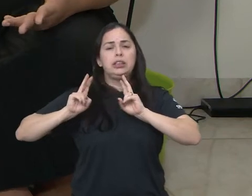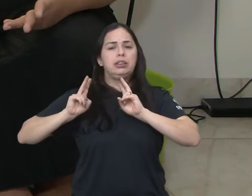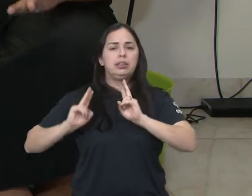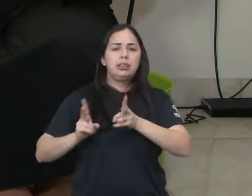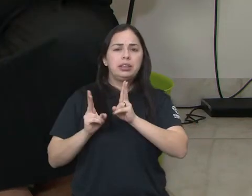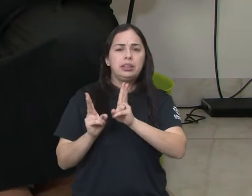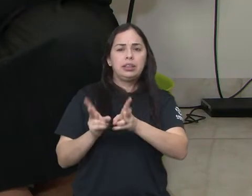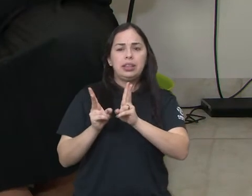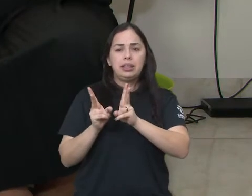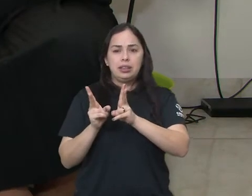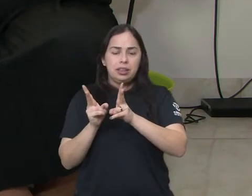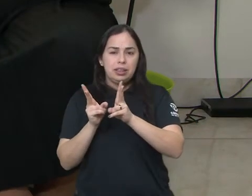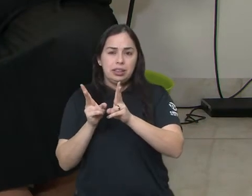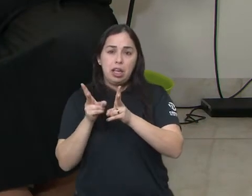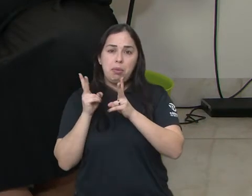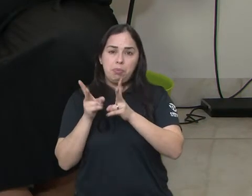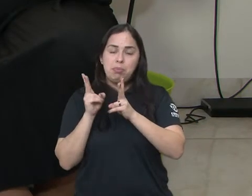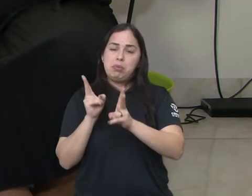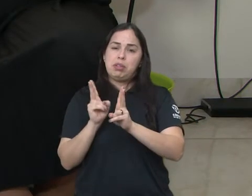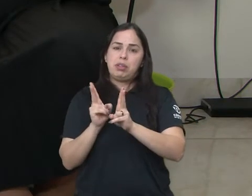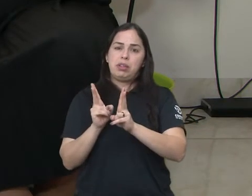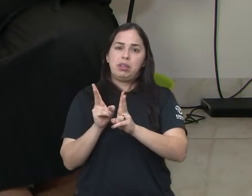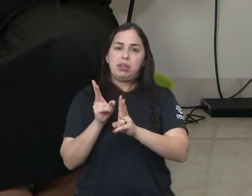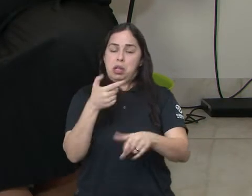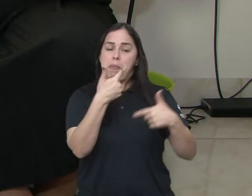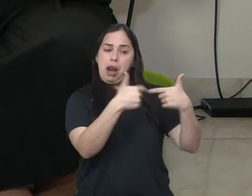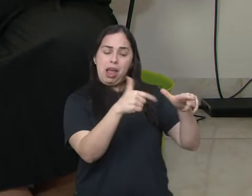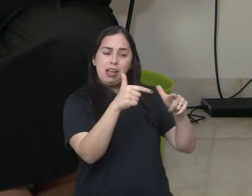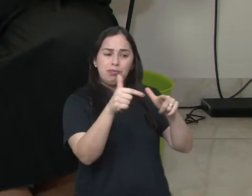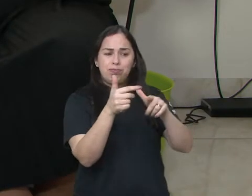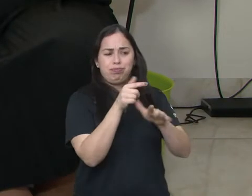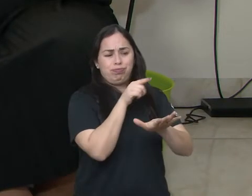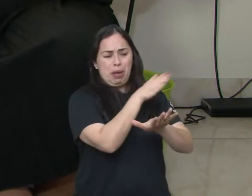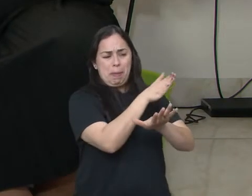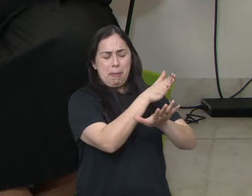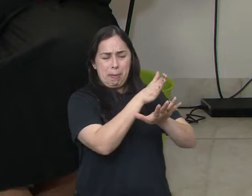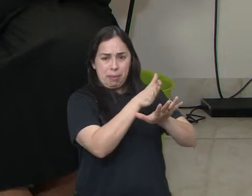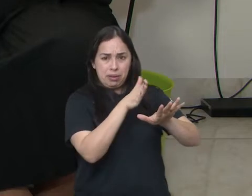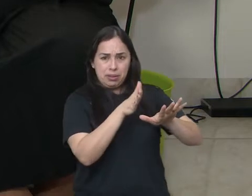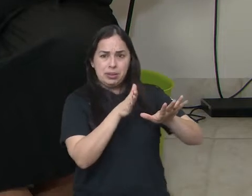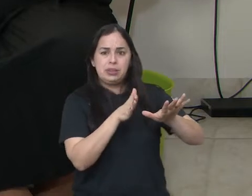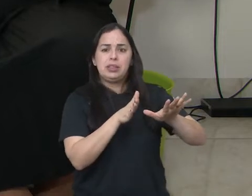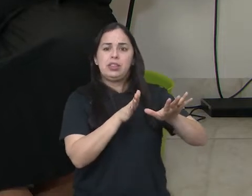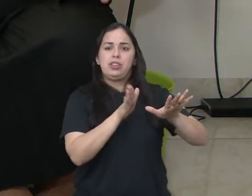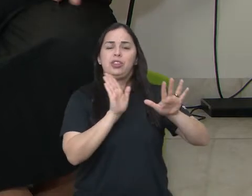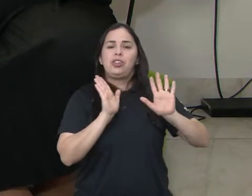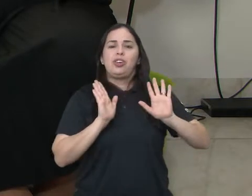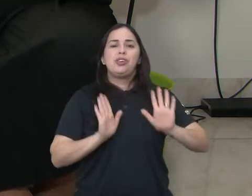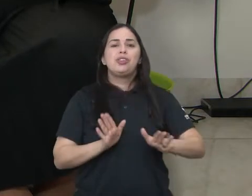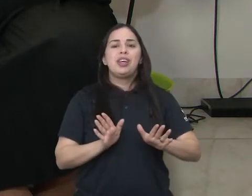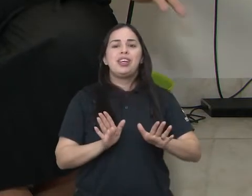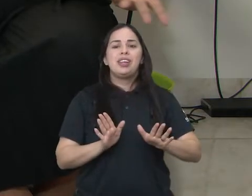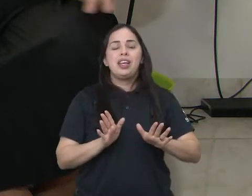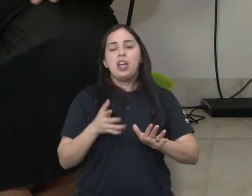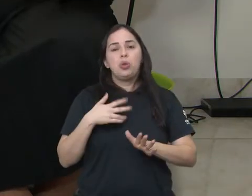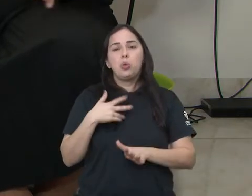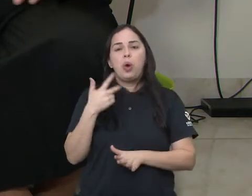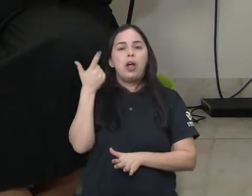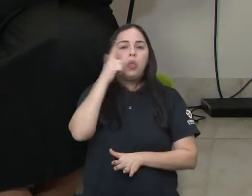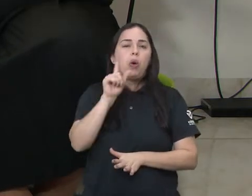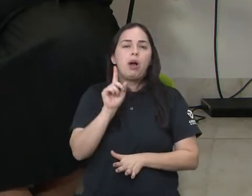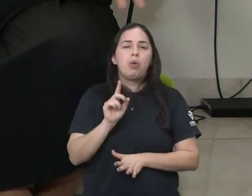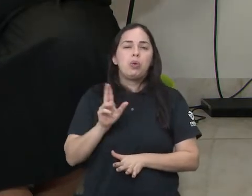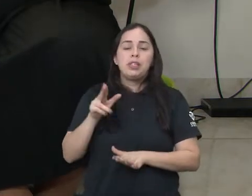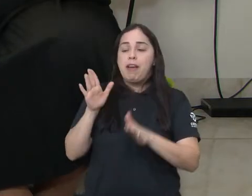outras formas de trabalhar, porque eu tinha que Como eu te falei, eu nunca pude viver de